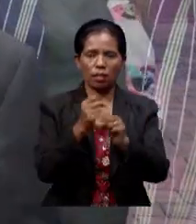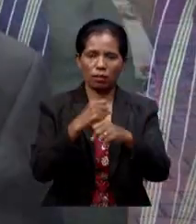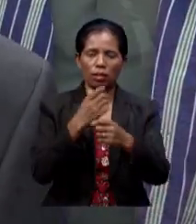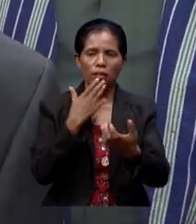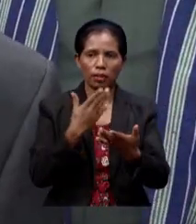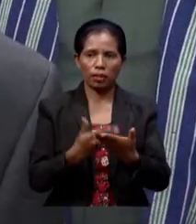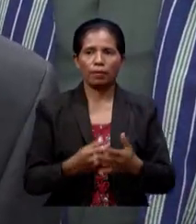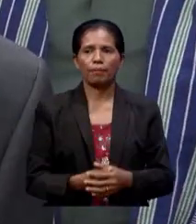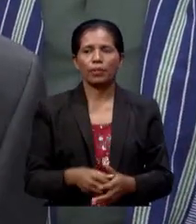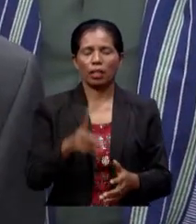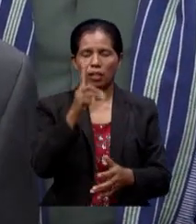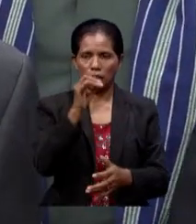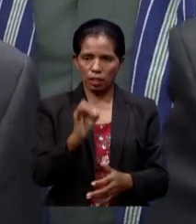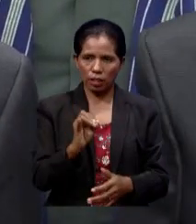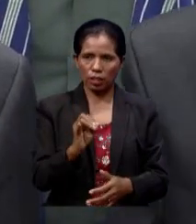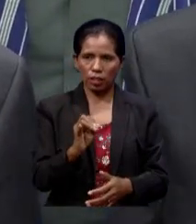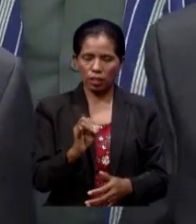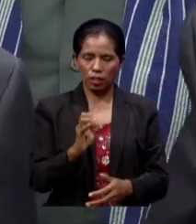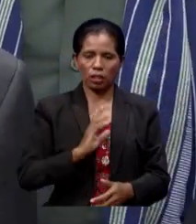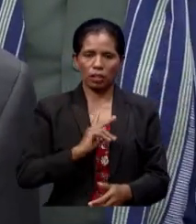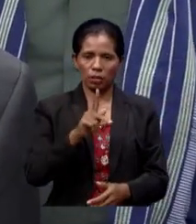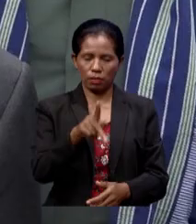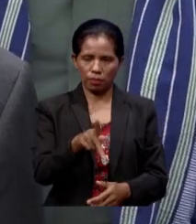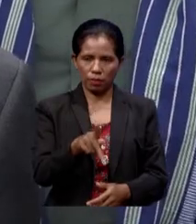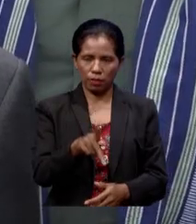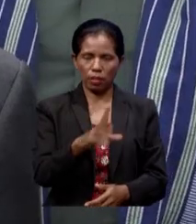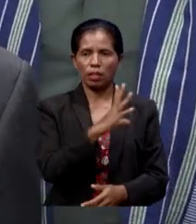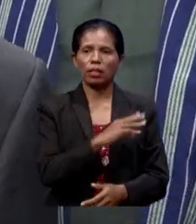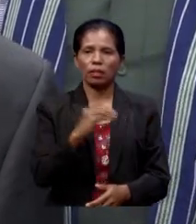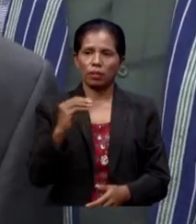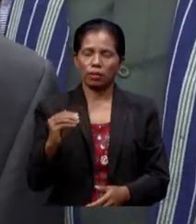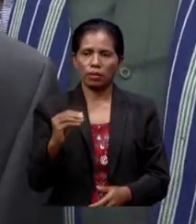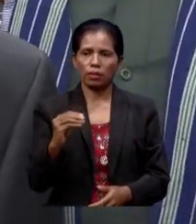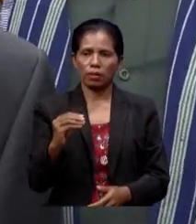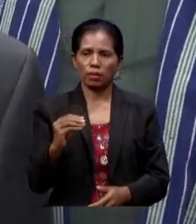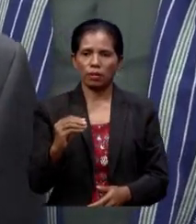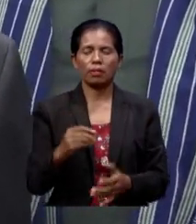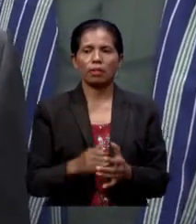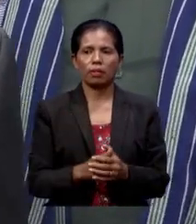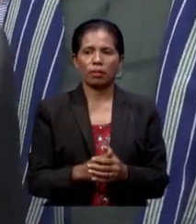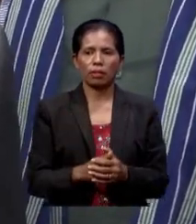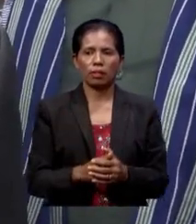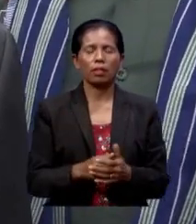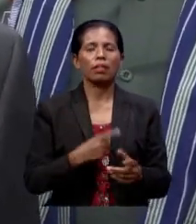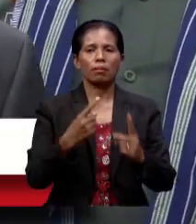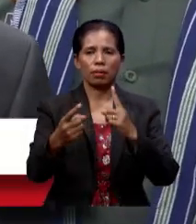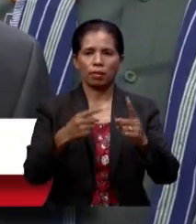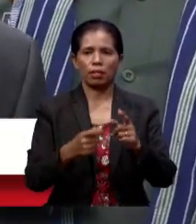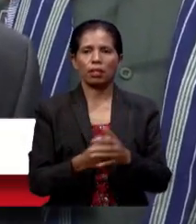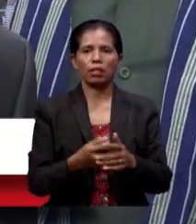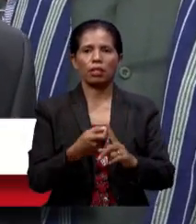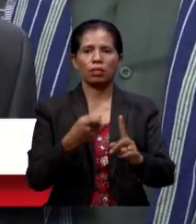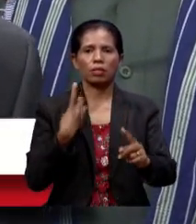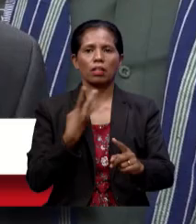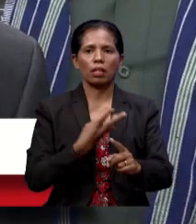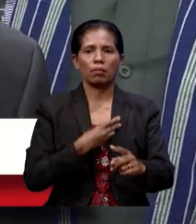Kocis dili Kupang dan return ya. Nah ini bagian dari komitmen